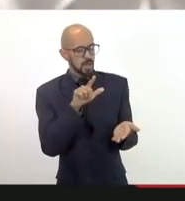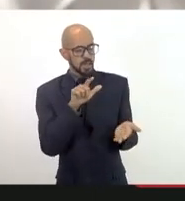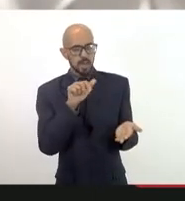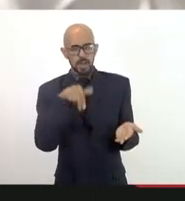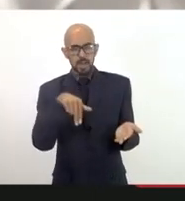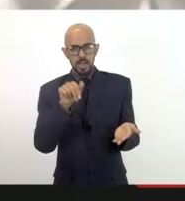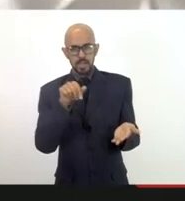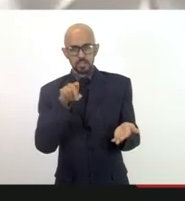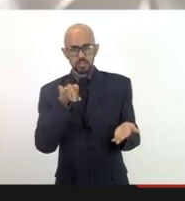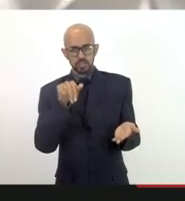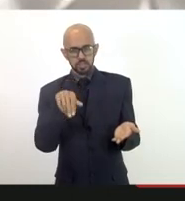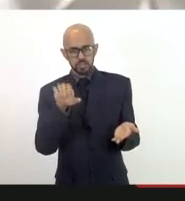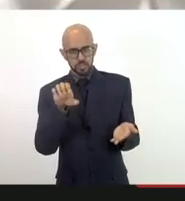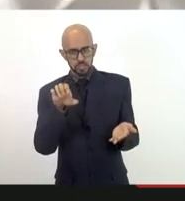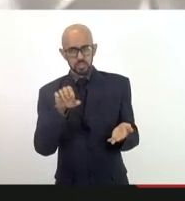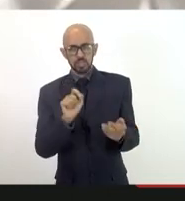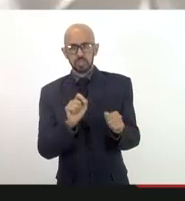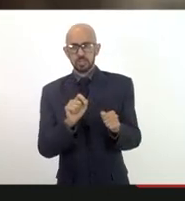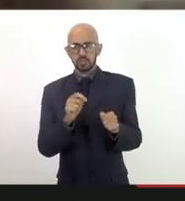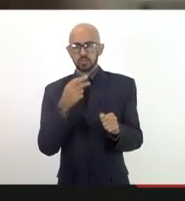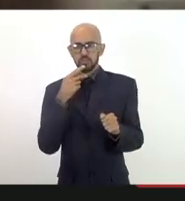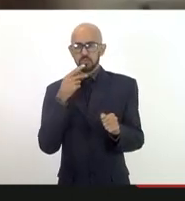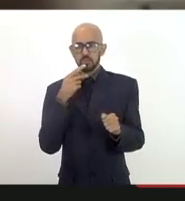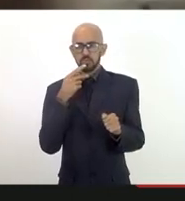papel fundamental da...